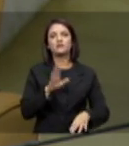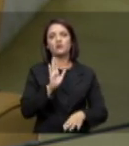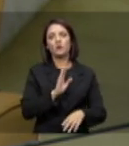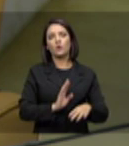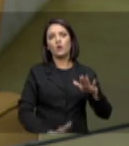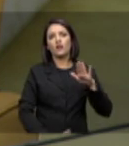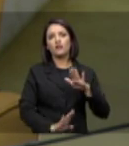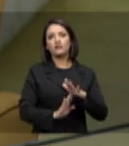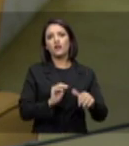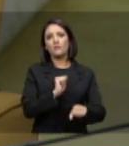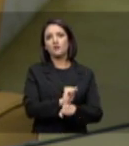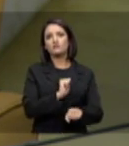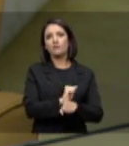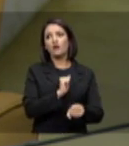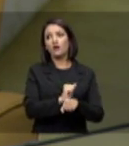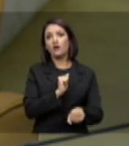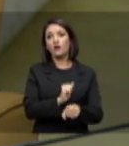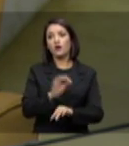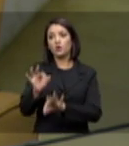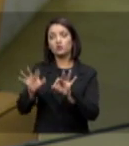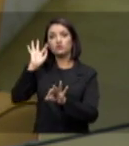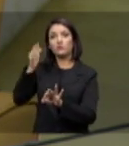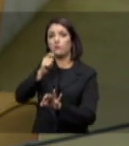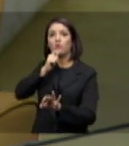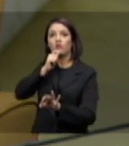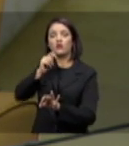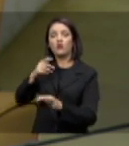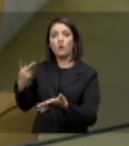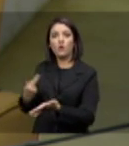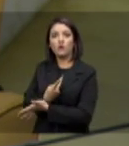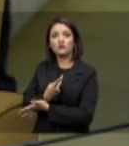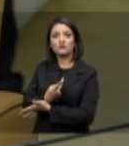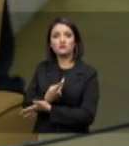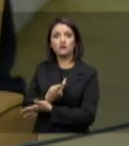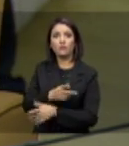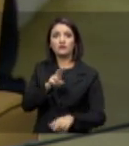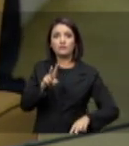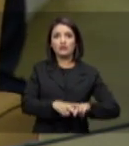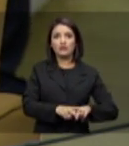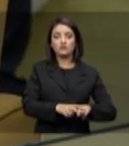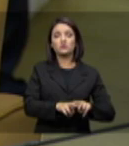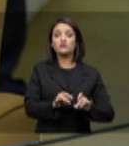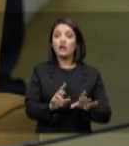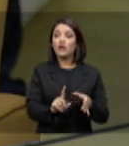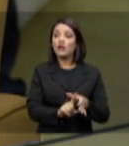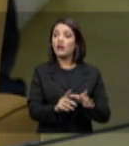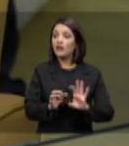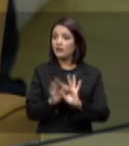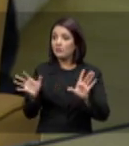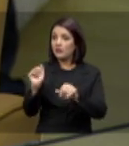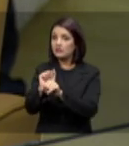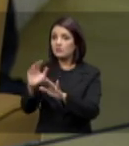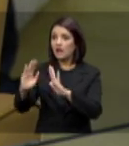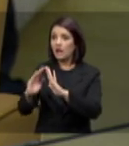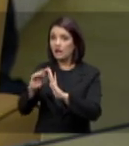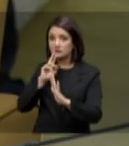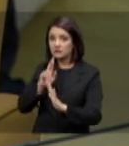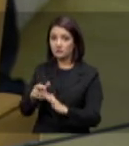para a progressão antecipada de pena a submetidos ao regime semiaberto